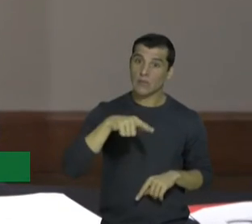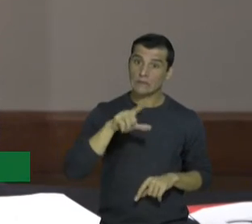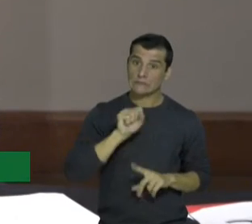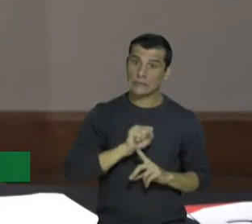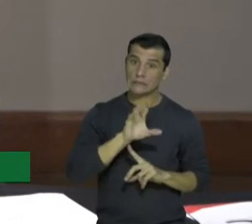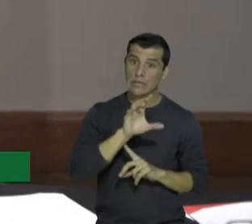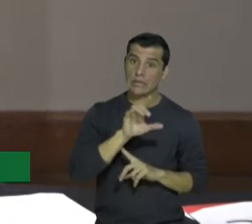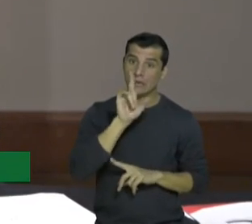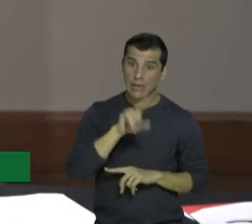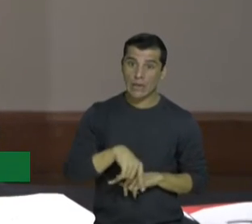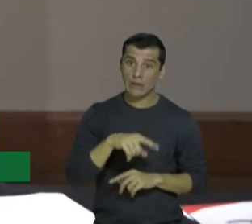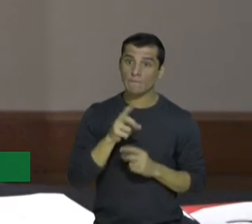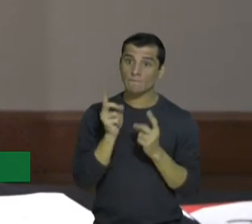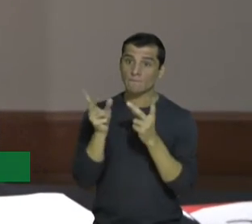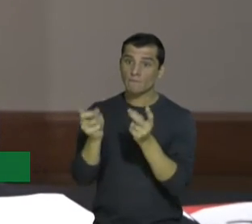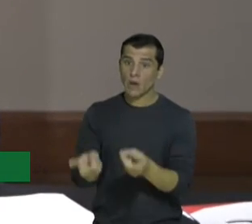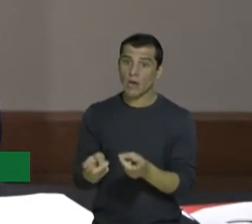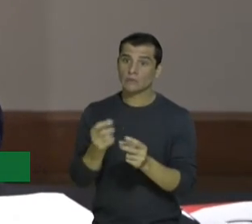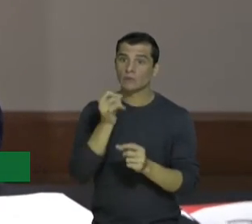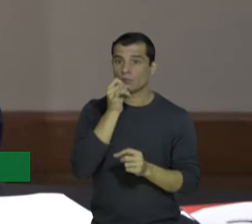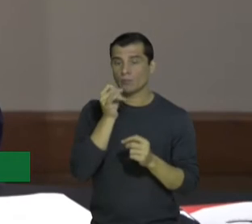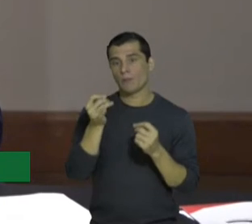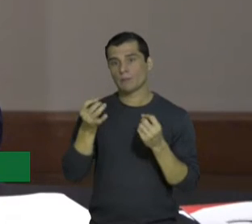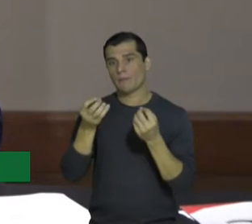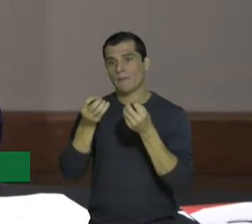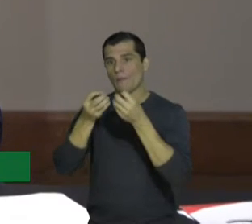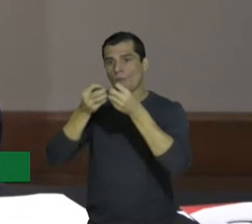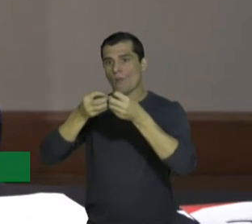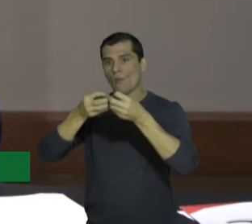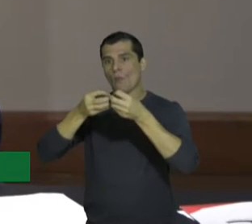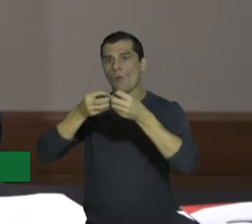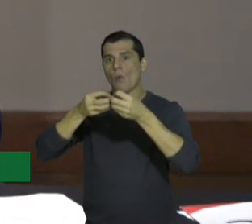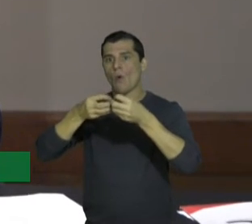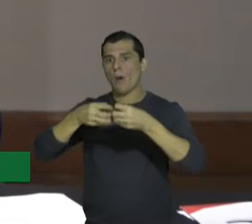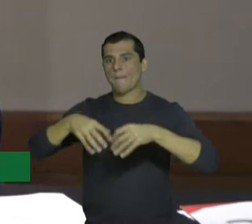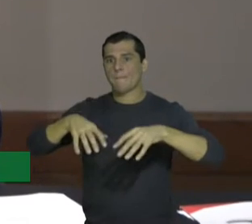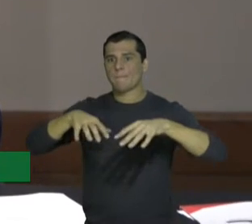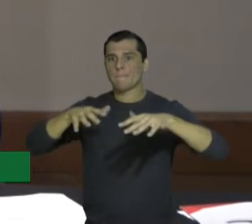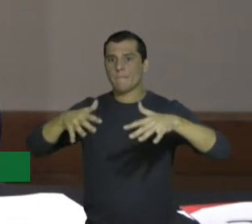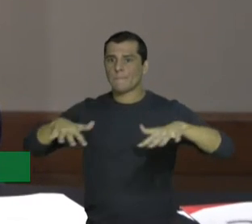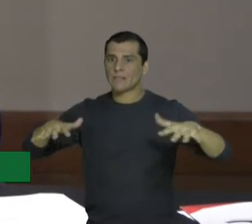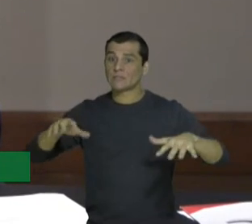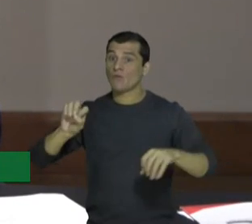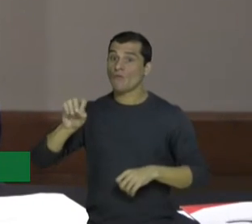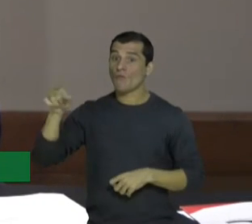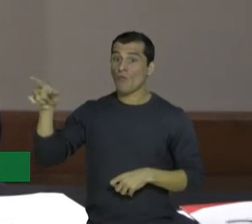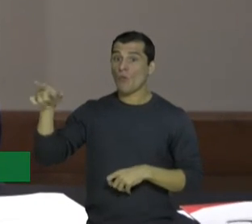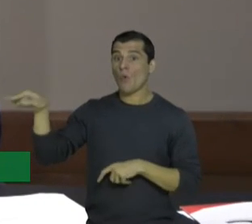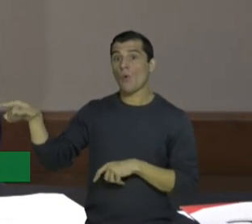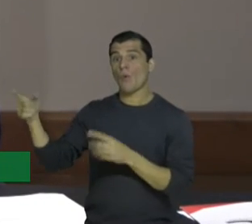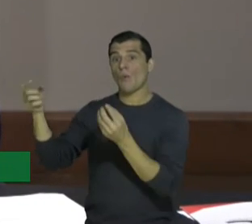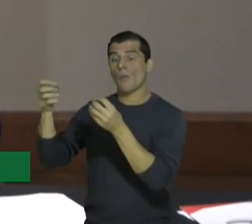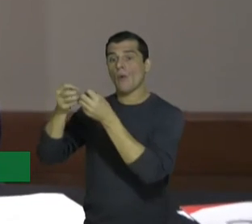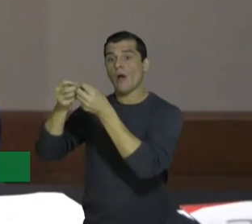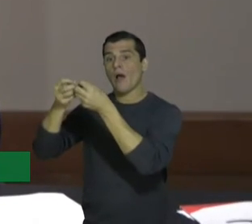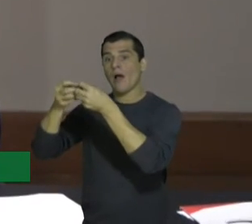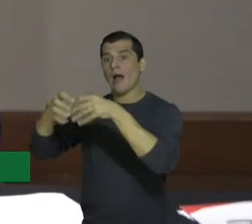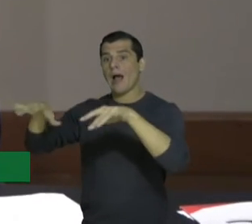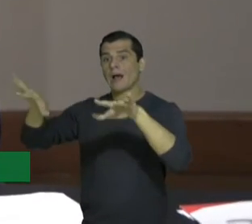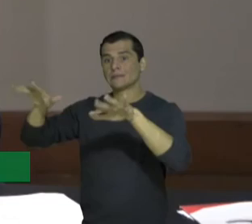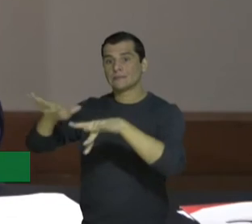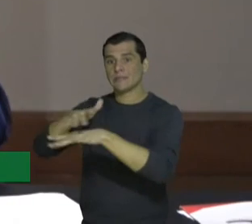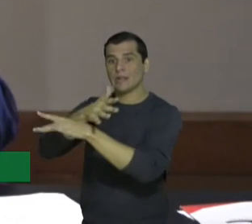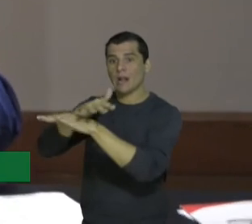seja para o Atlântico seja para o Pacífico e esse é um dos papéis mais importantes que eu